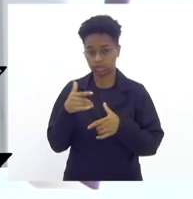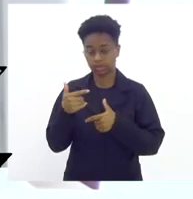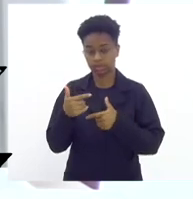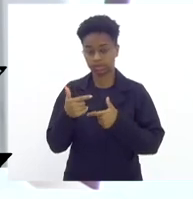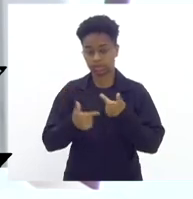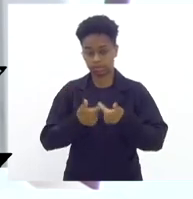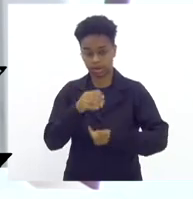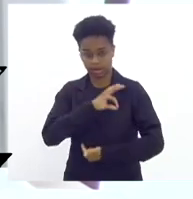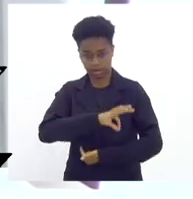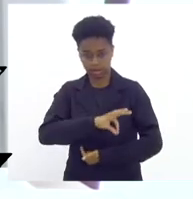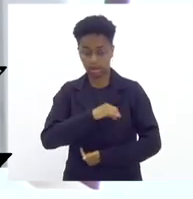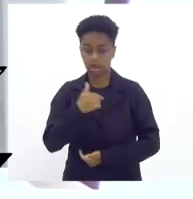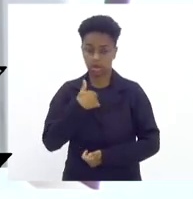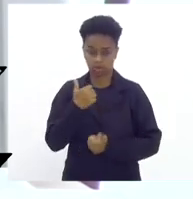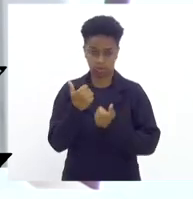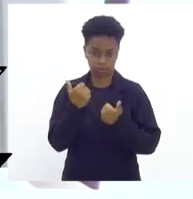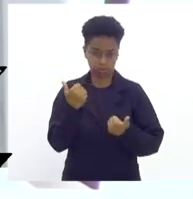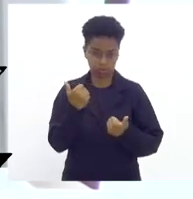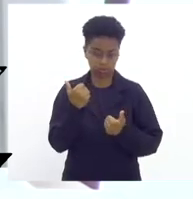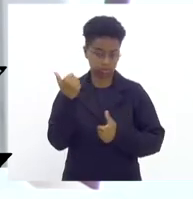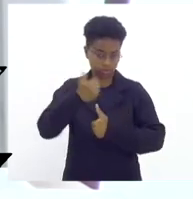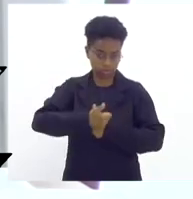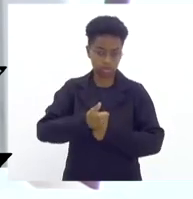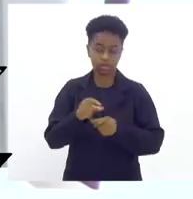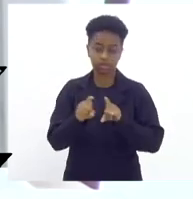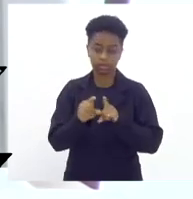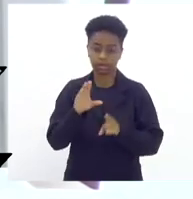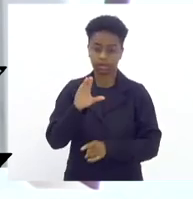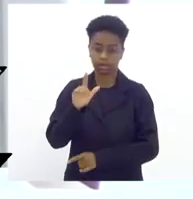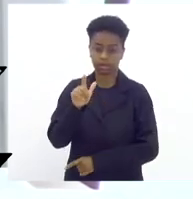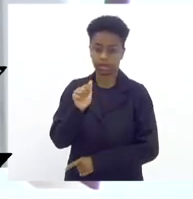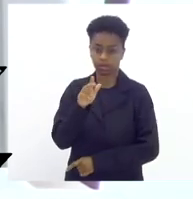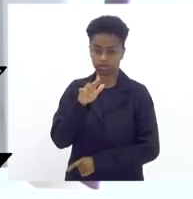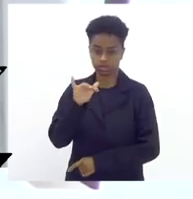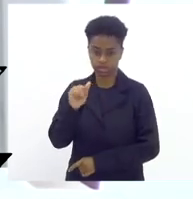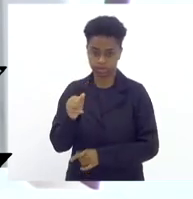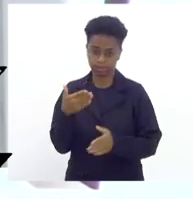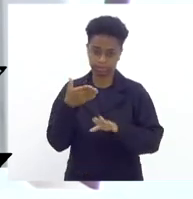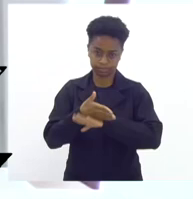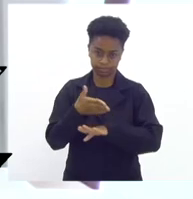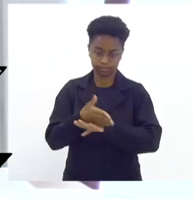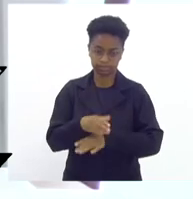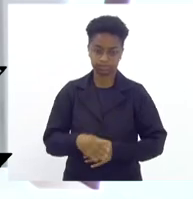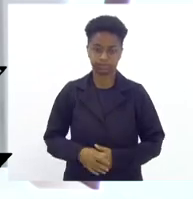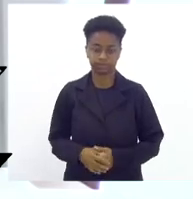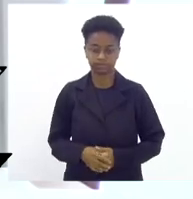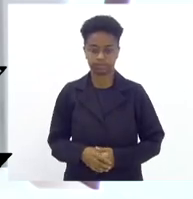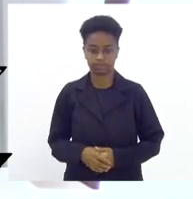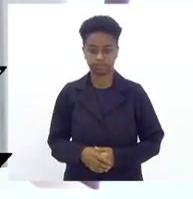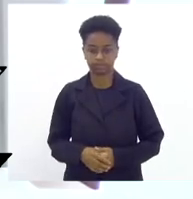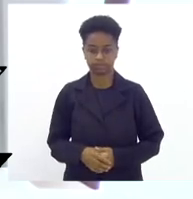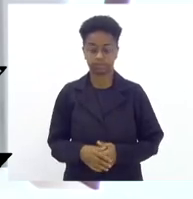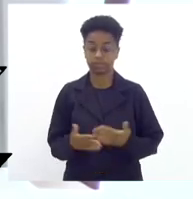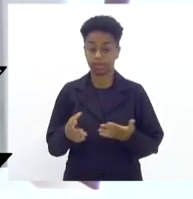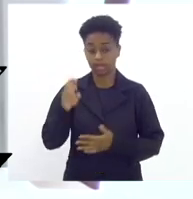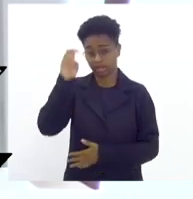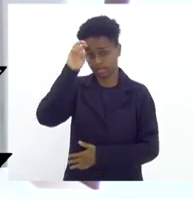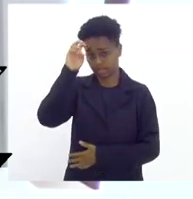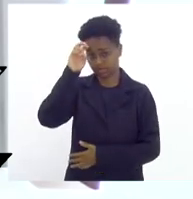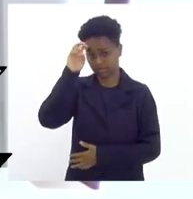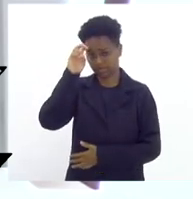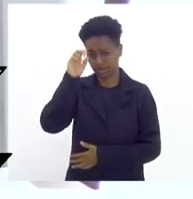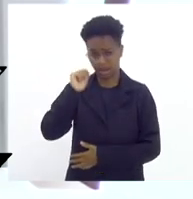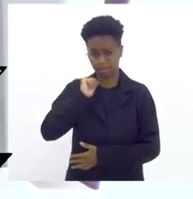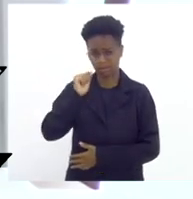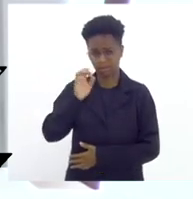renda é onde eu sou suplente A Cláudia também é uma das integrantes é na última quinta-feira de Abril não